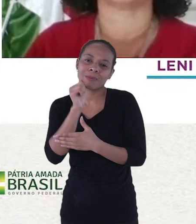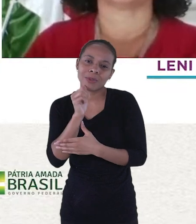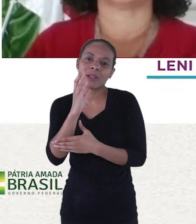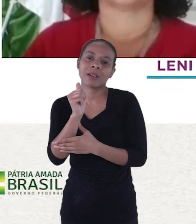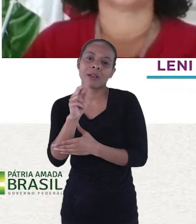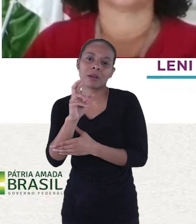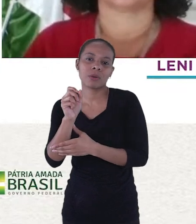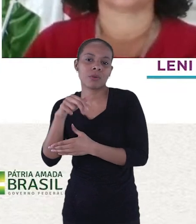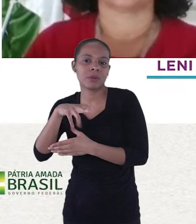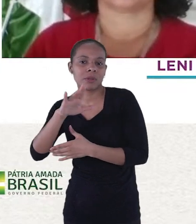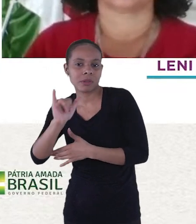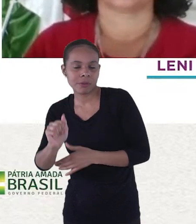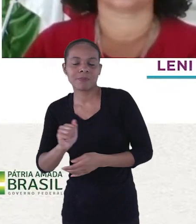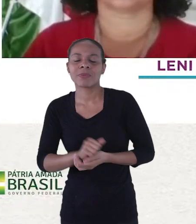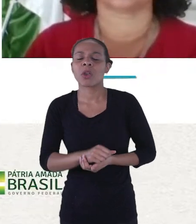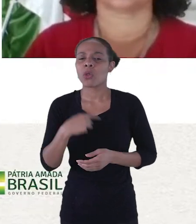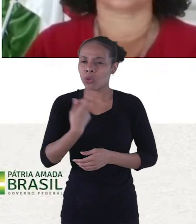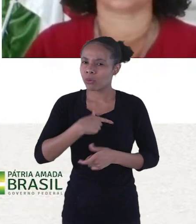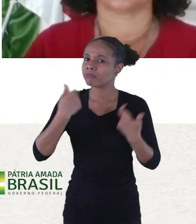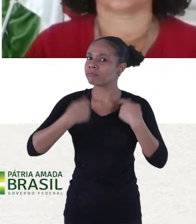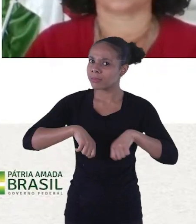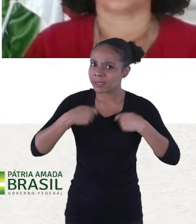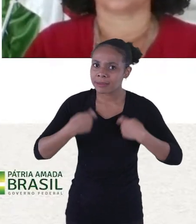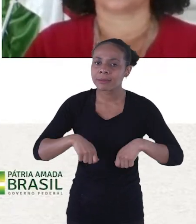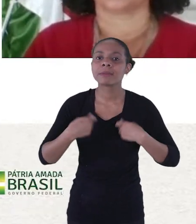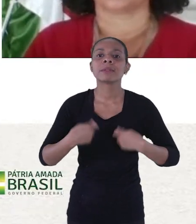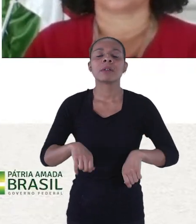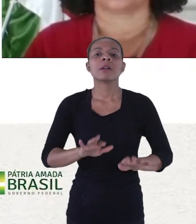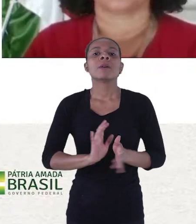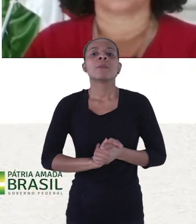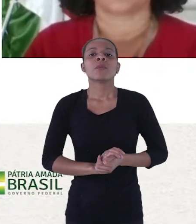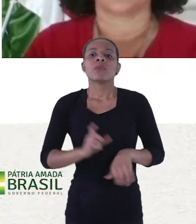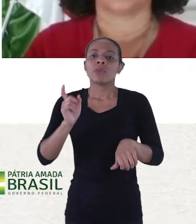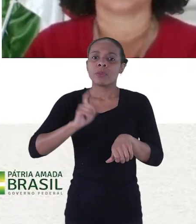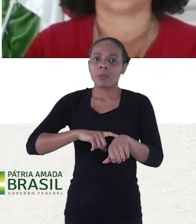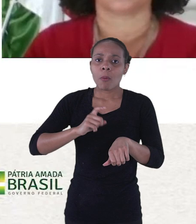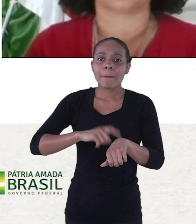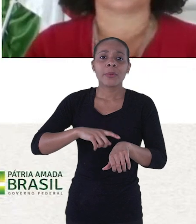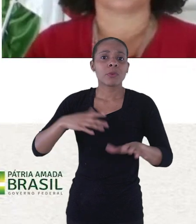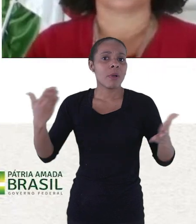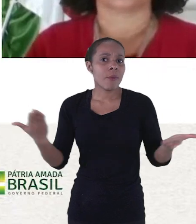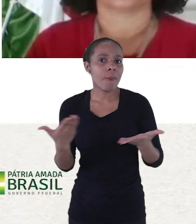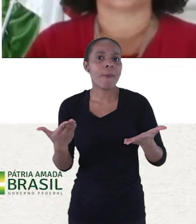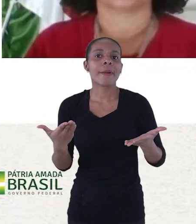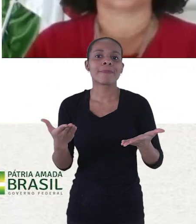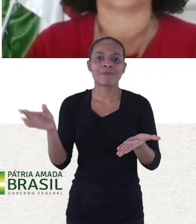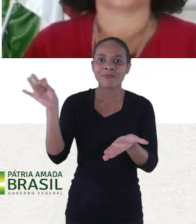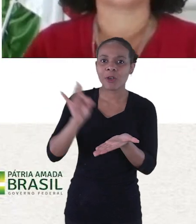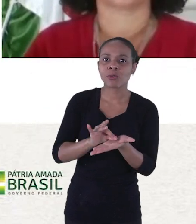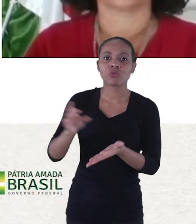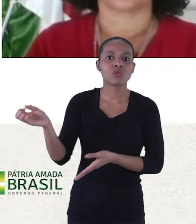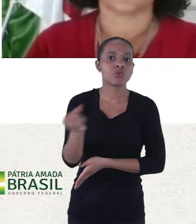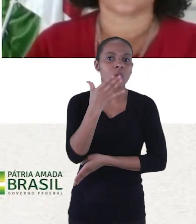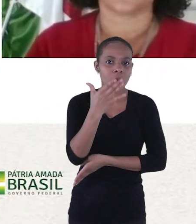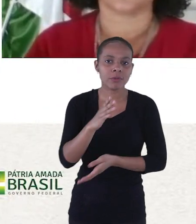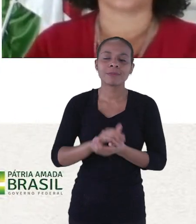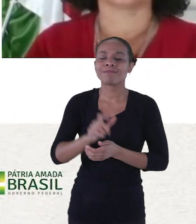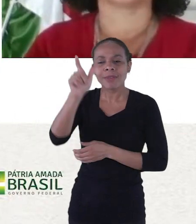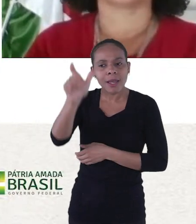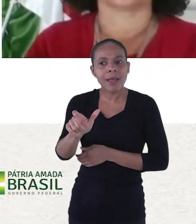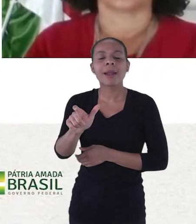Nós precisamos disso, né, trazer isso para essa nova realidade. Eu acho que Carolina é isso,